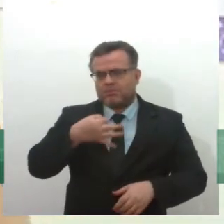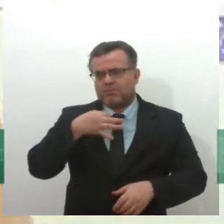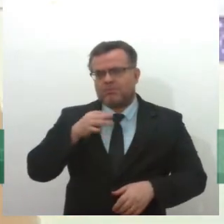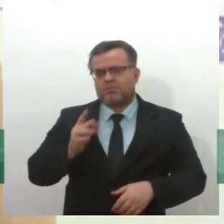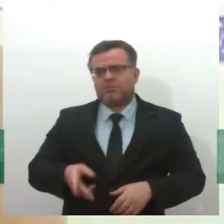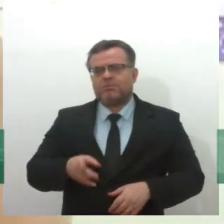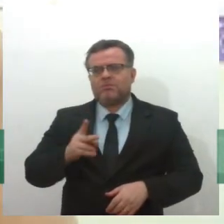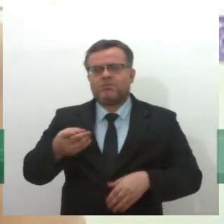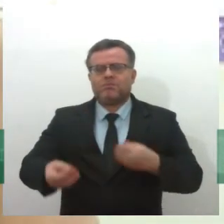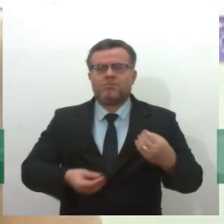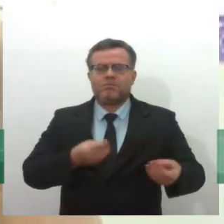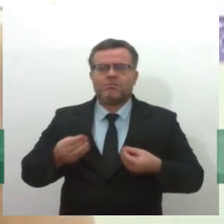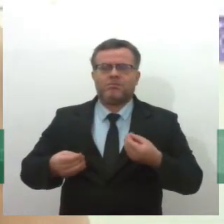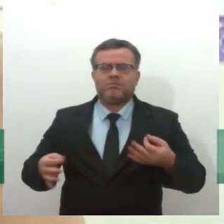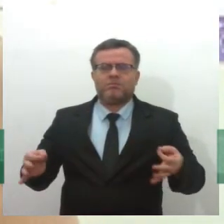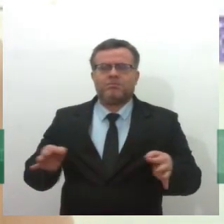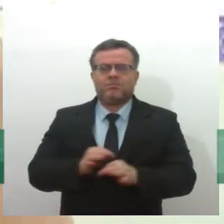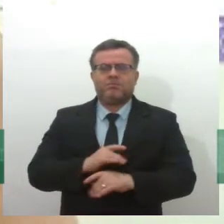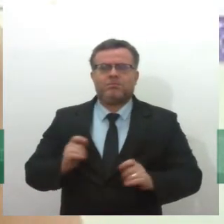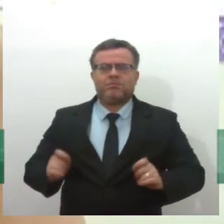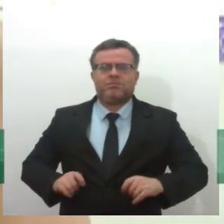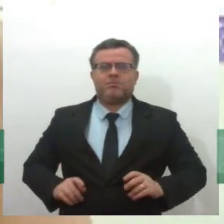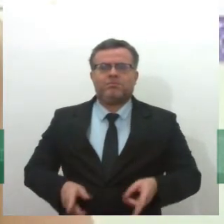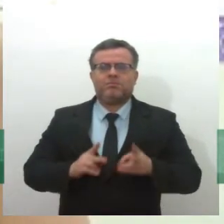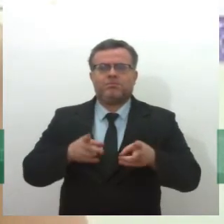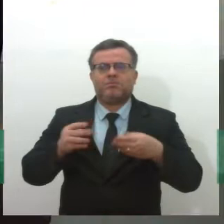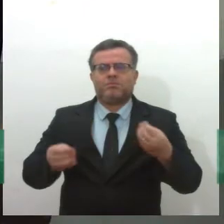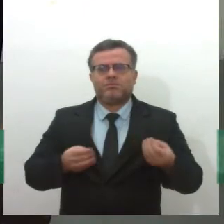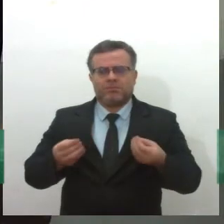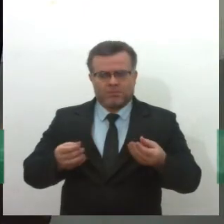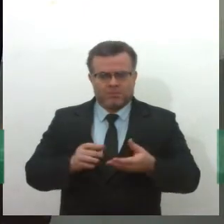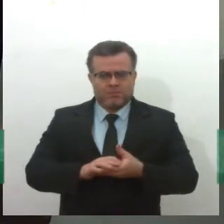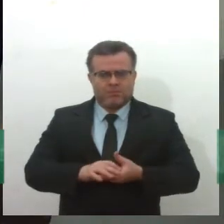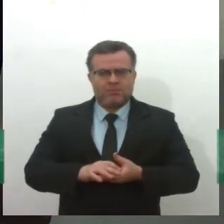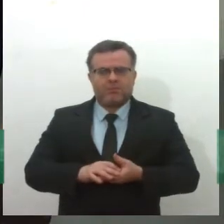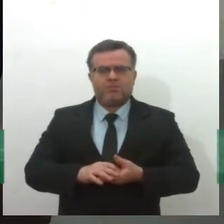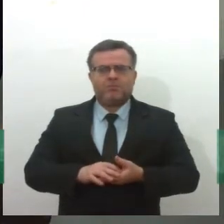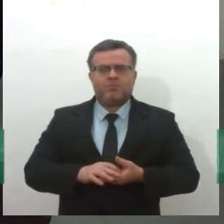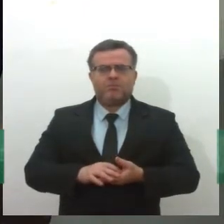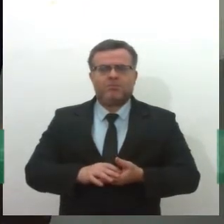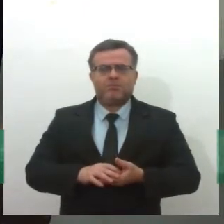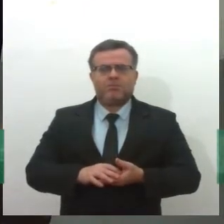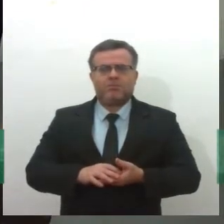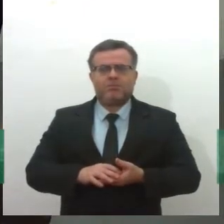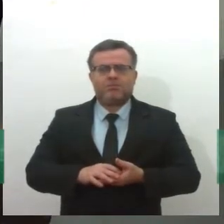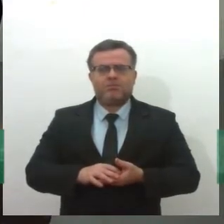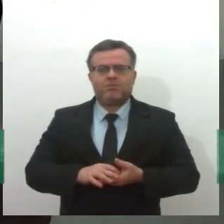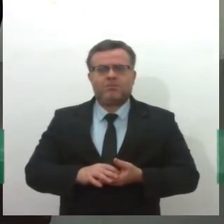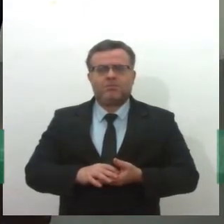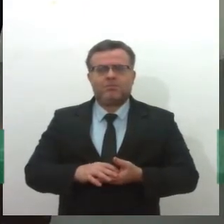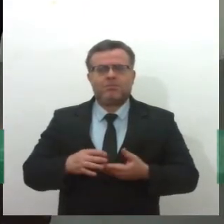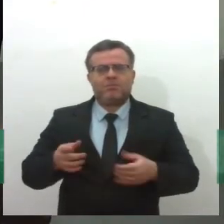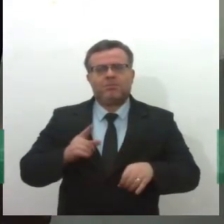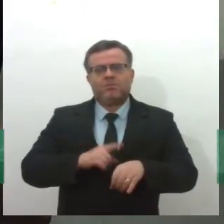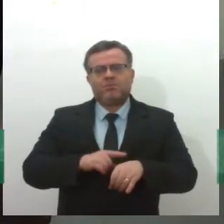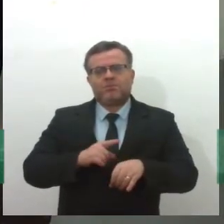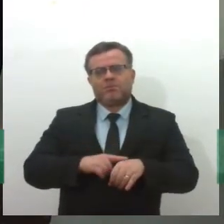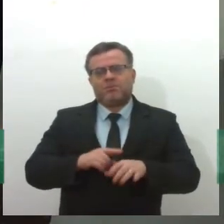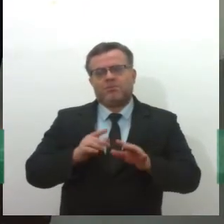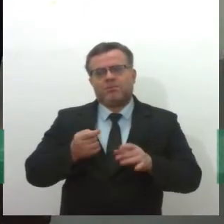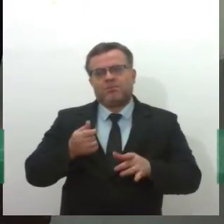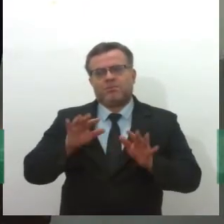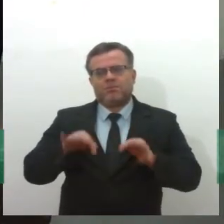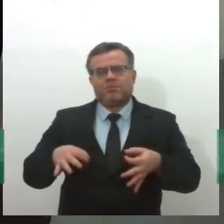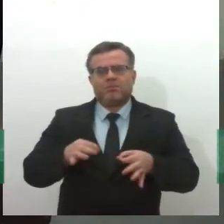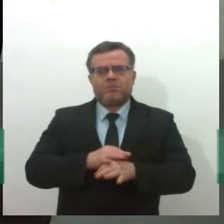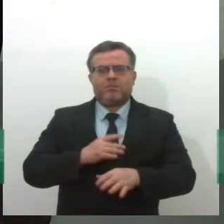a representação partidária e eleitoral. Hanna, estou no meu tempo aí curto, né? Vou fazer só